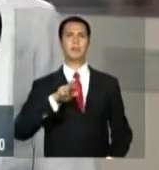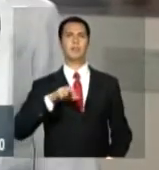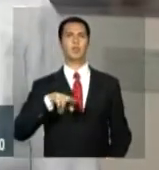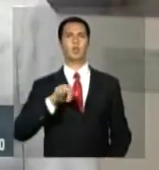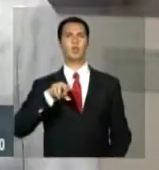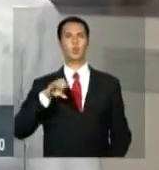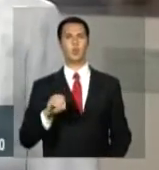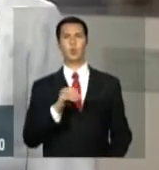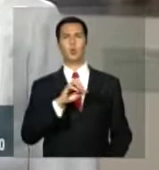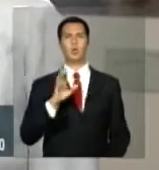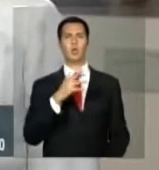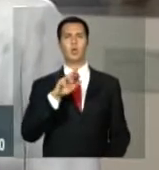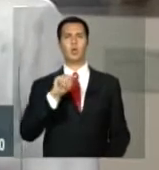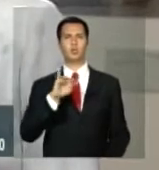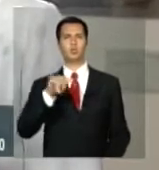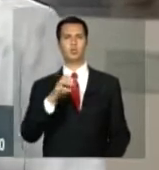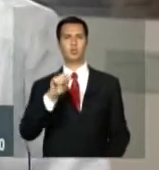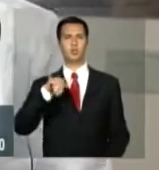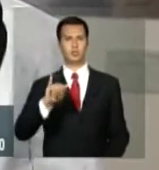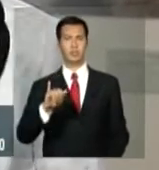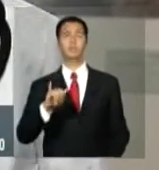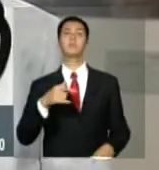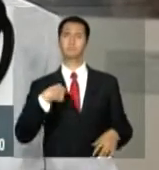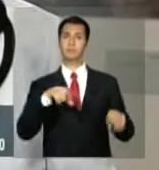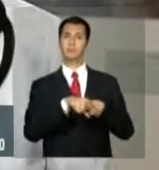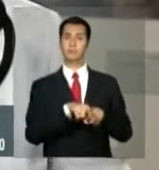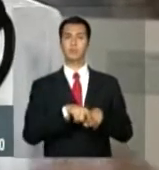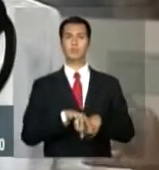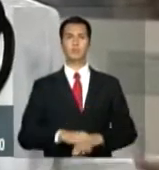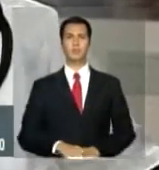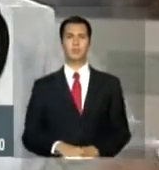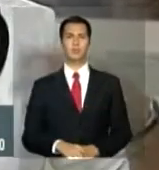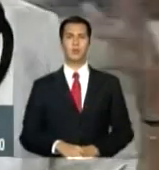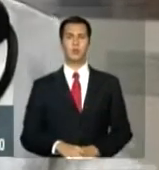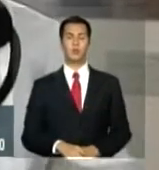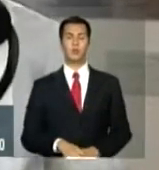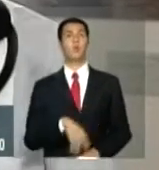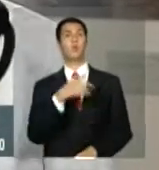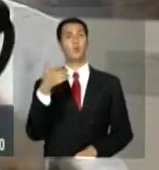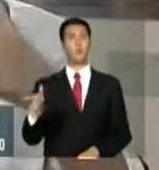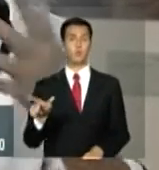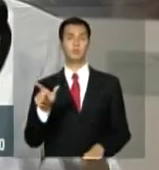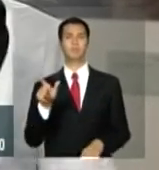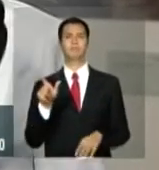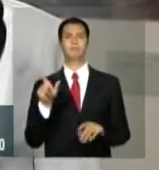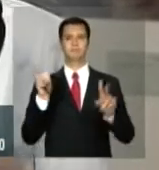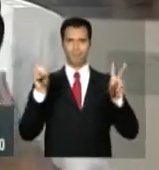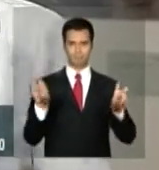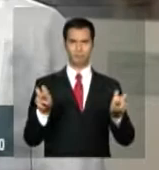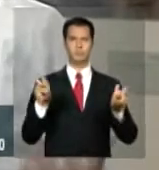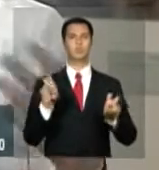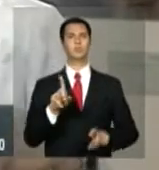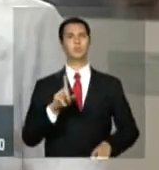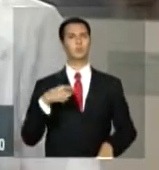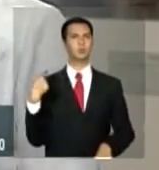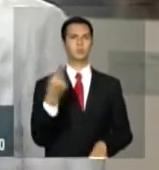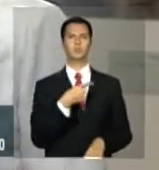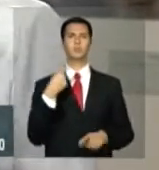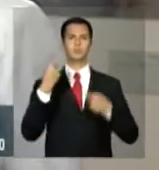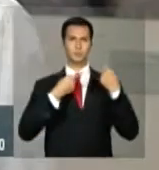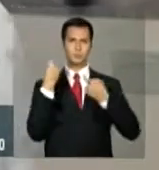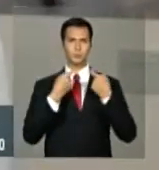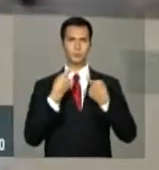parte expressiva do meu encontro bilateral foi isso. Outra parte, as mesmas preocupações que todos externos em relação